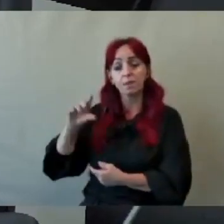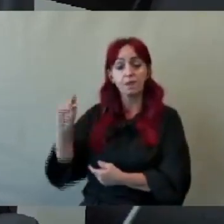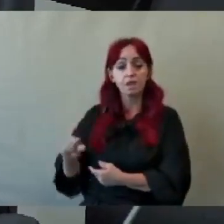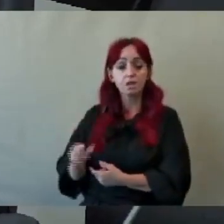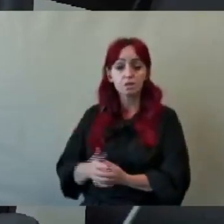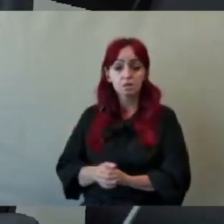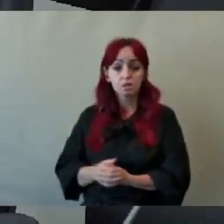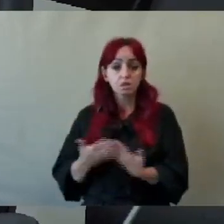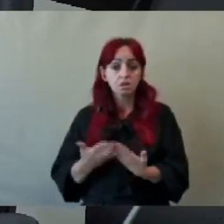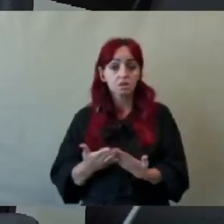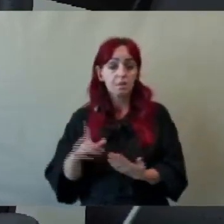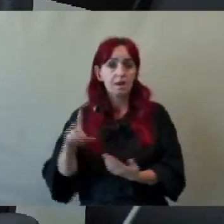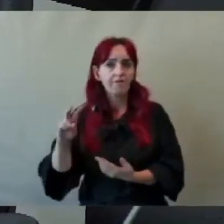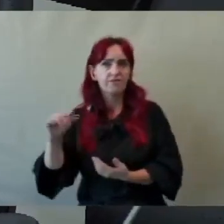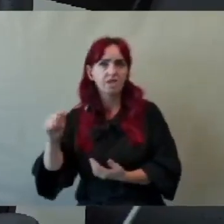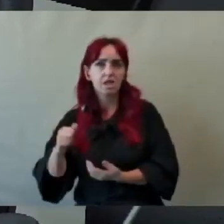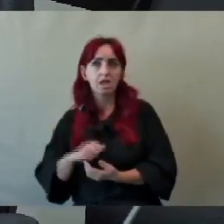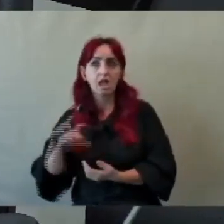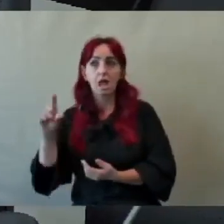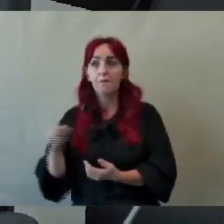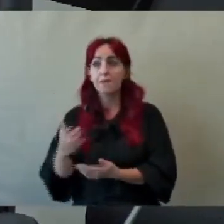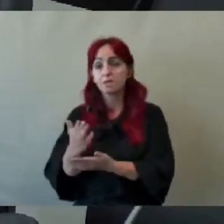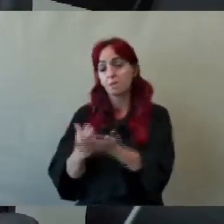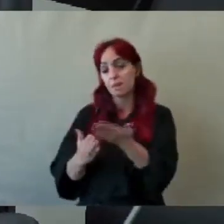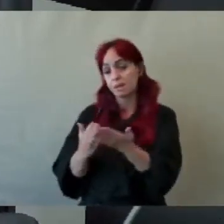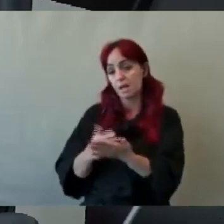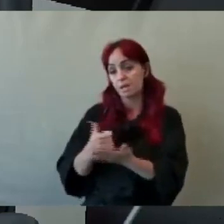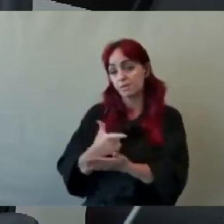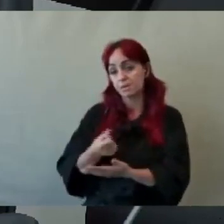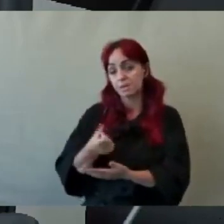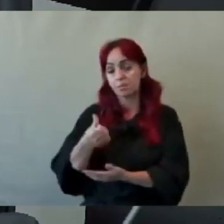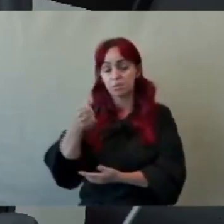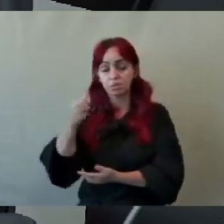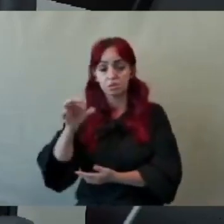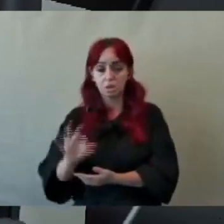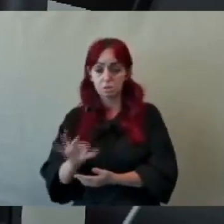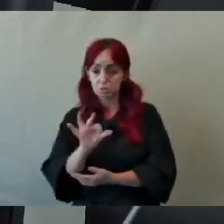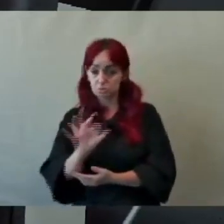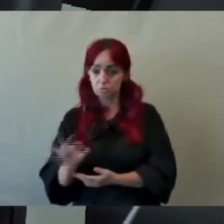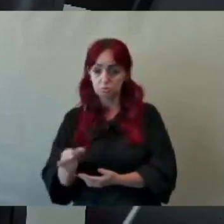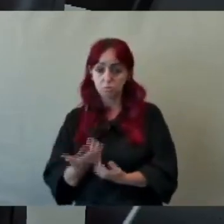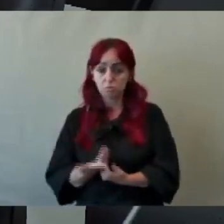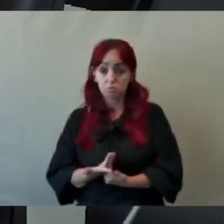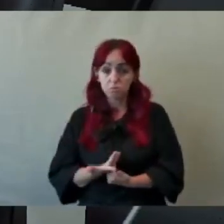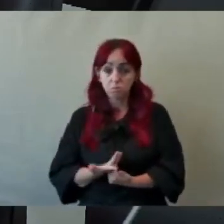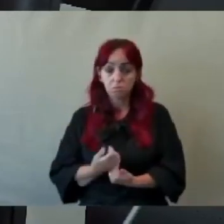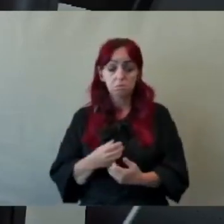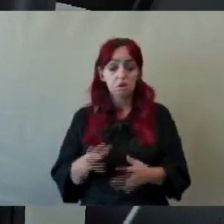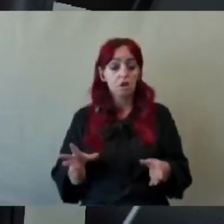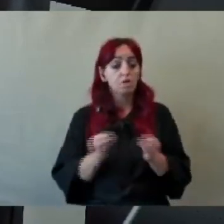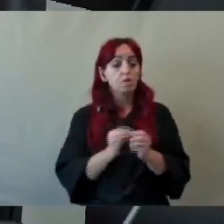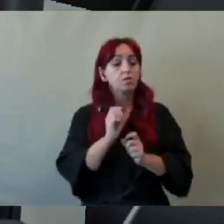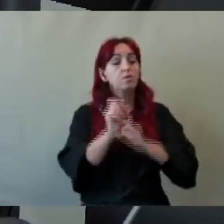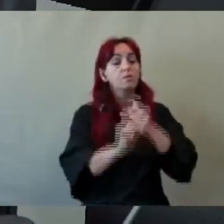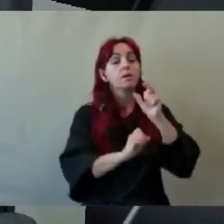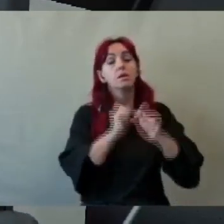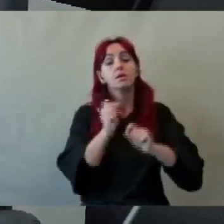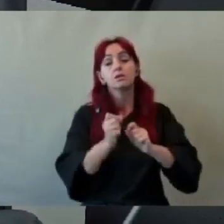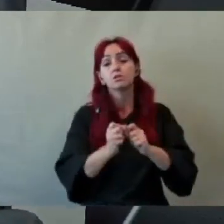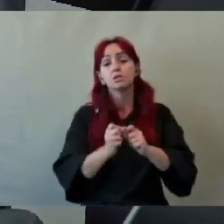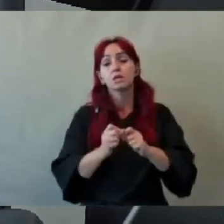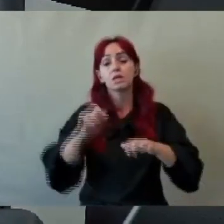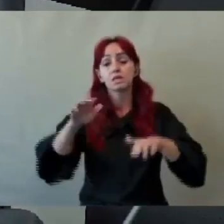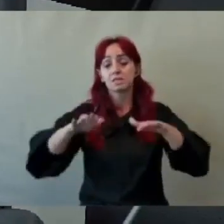Só que na Vila é menos da metade desses 26%. Então, em alguns lugares é mais. Então, assim, é totalmente